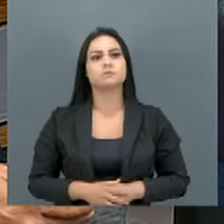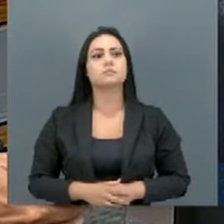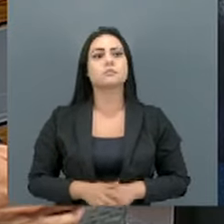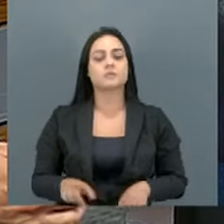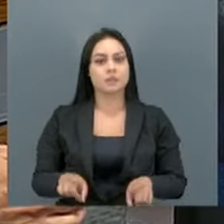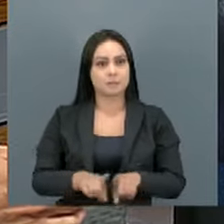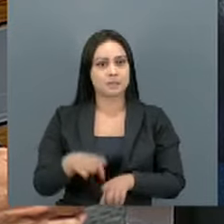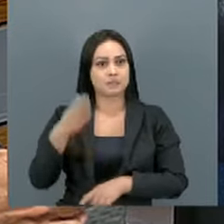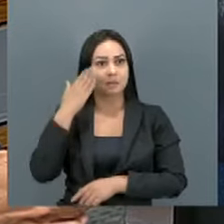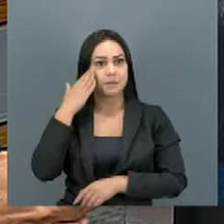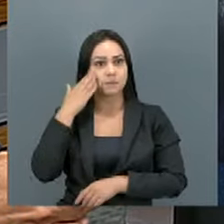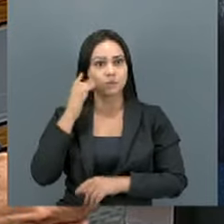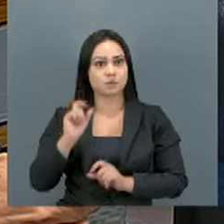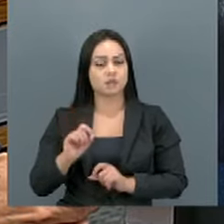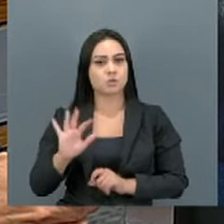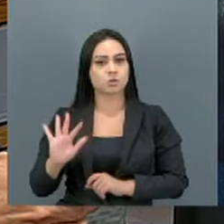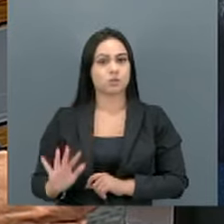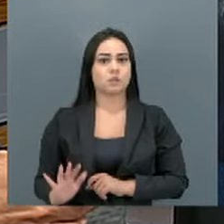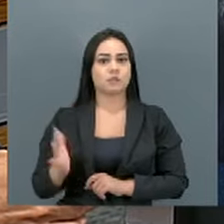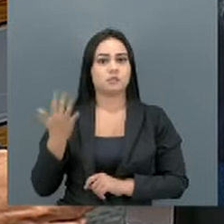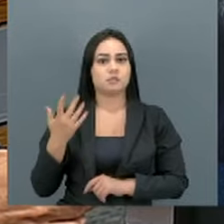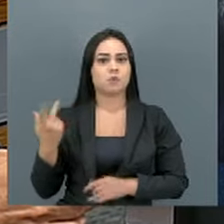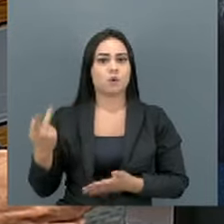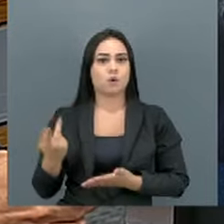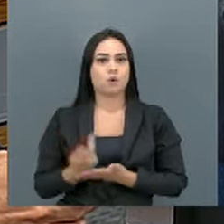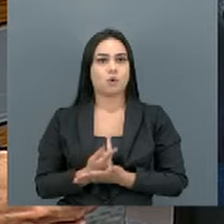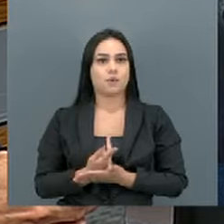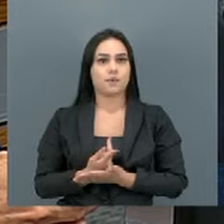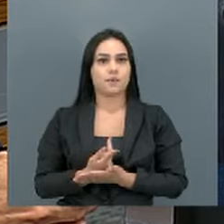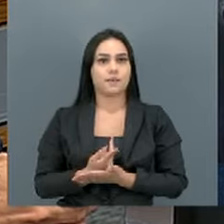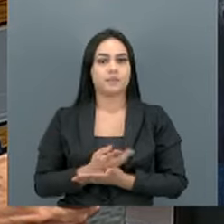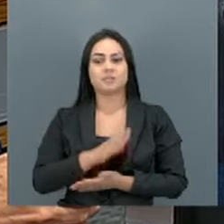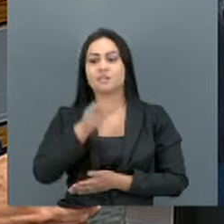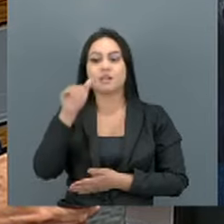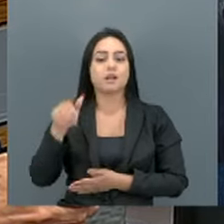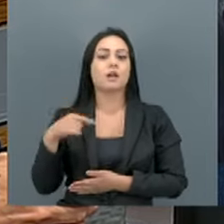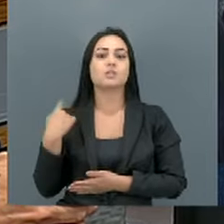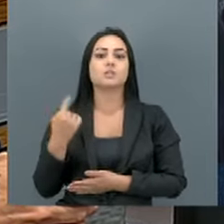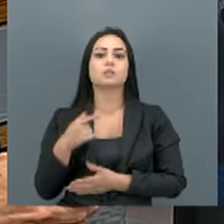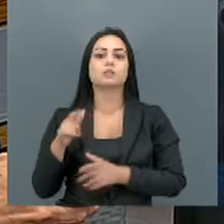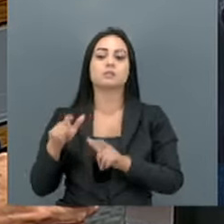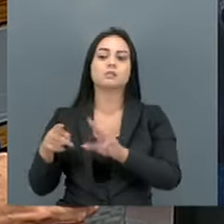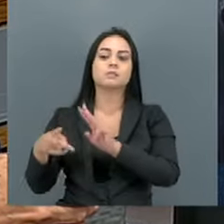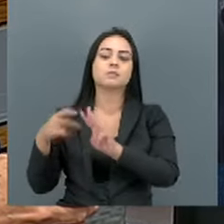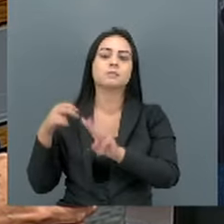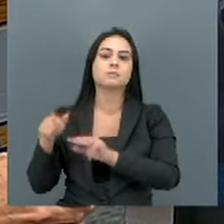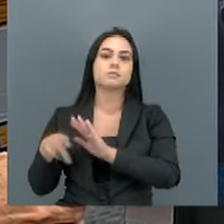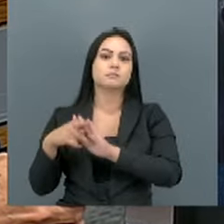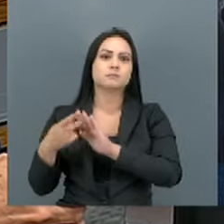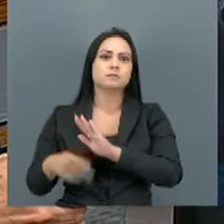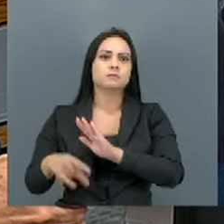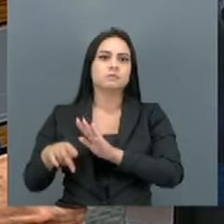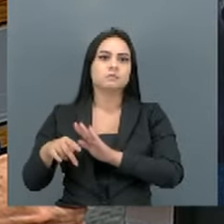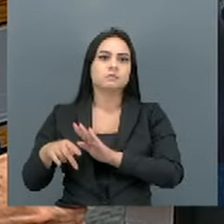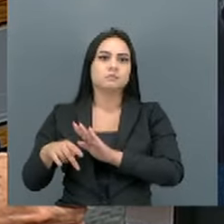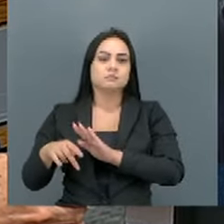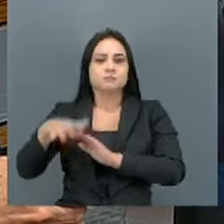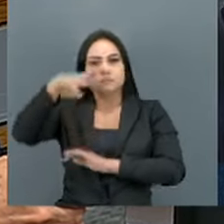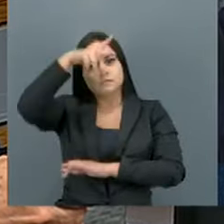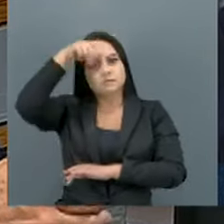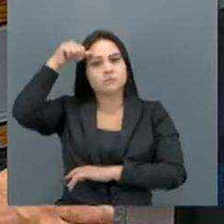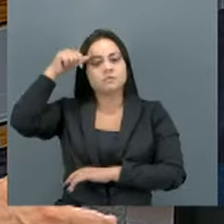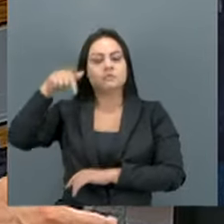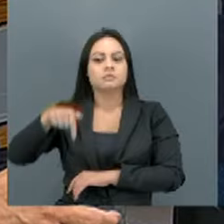também sabemos da situação que acontece lá naquela nossa reserva, na reserva lá no Acre, na reserva Chico